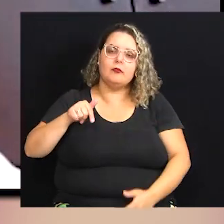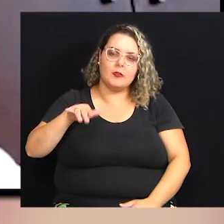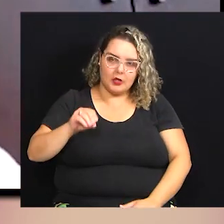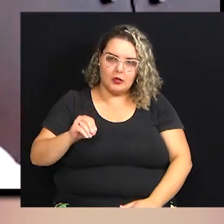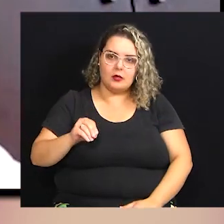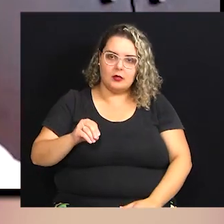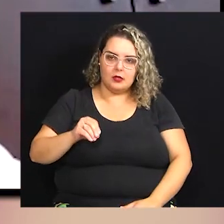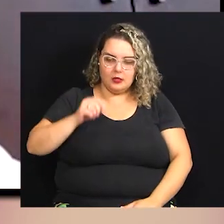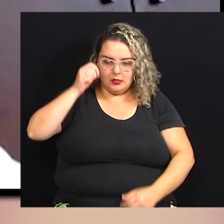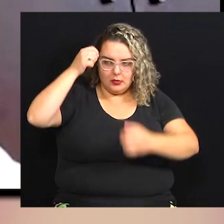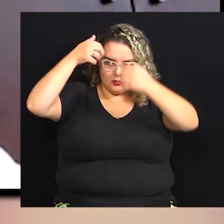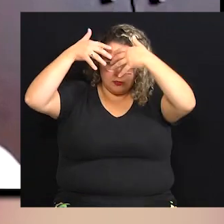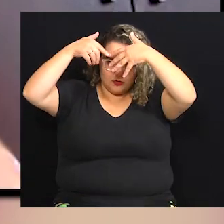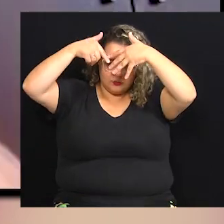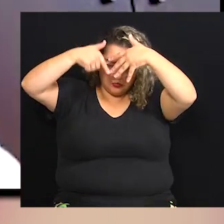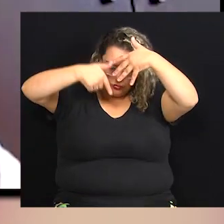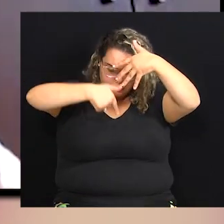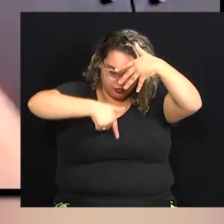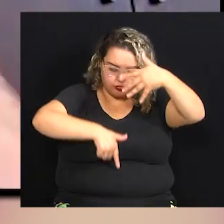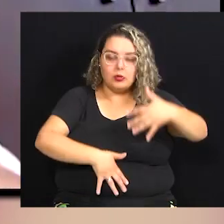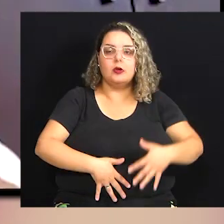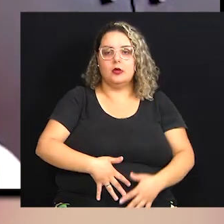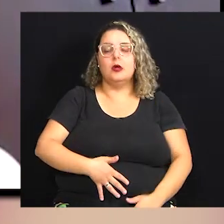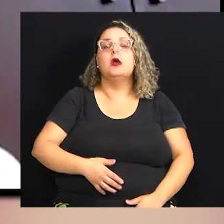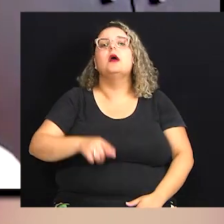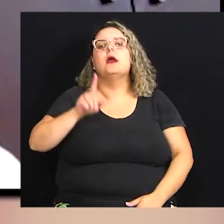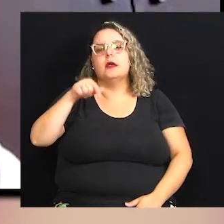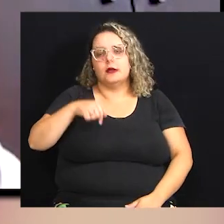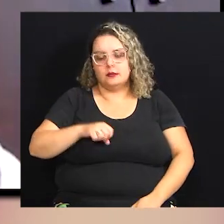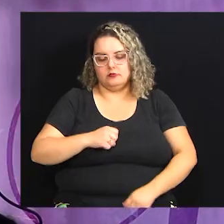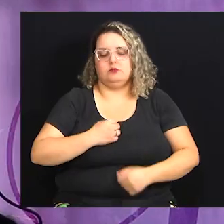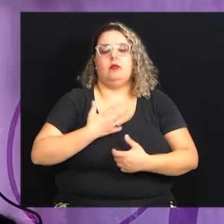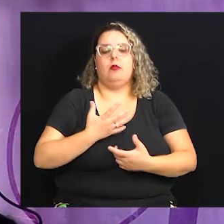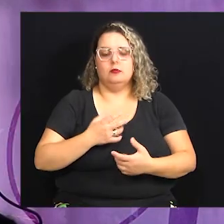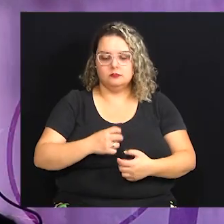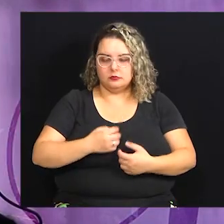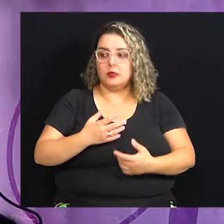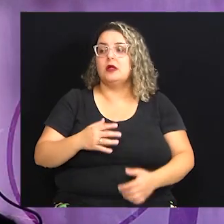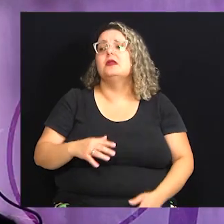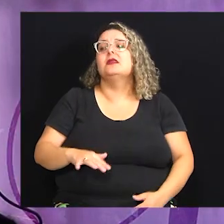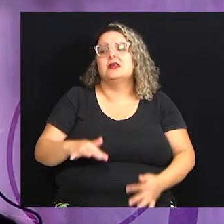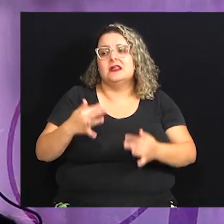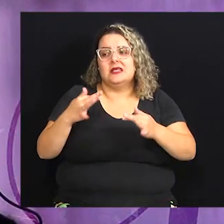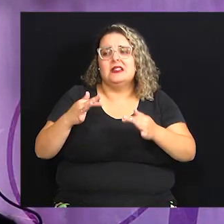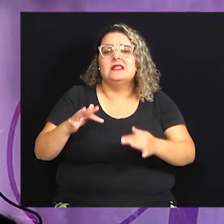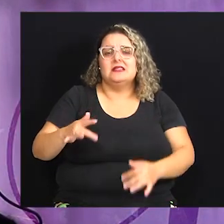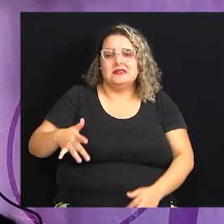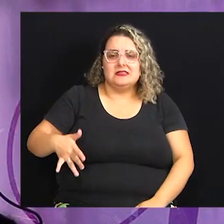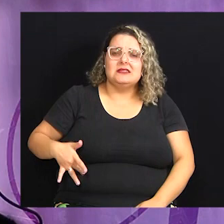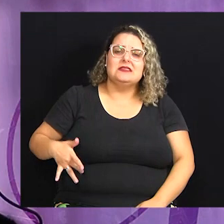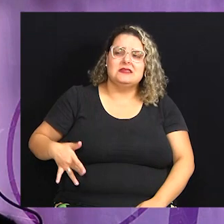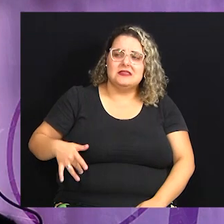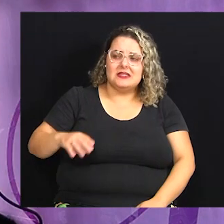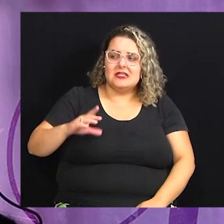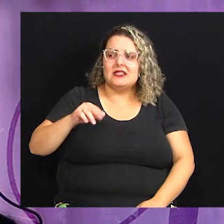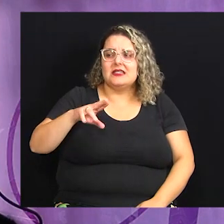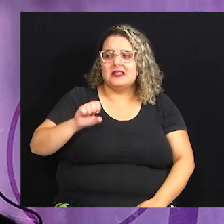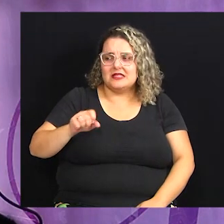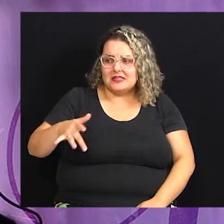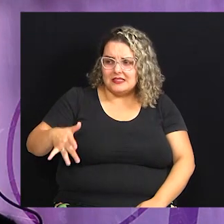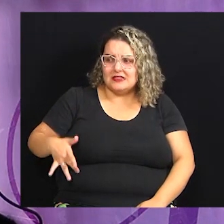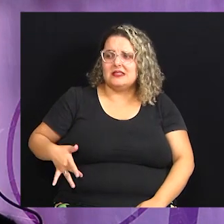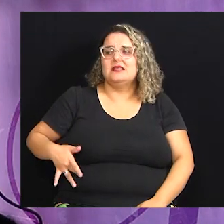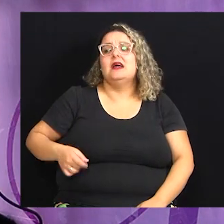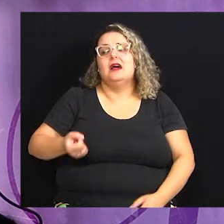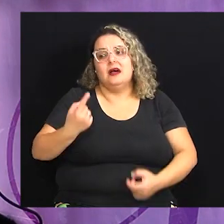é responsável por essa inervação e dá ânsia de vômito mesmo. É, quem já teve crise renal sabe bem o que é sentir ânsia de